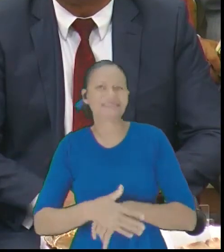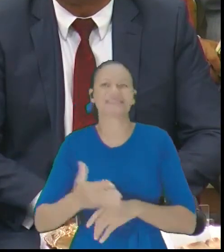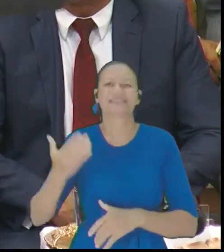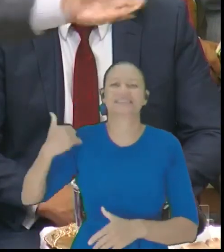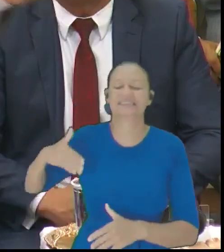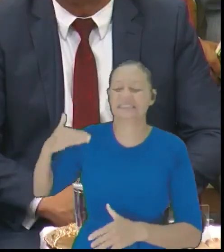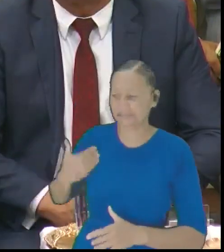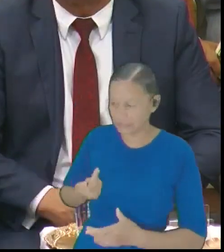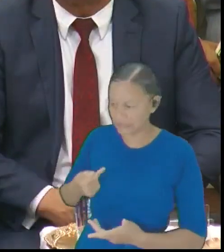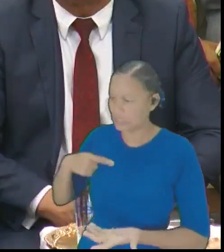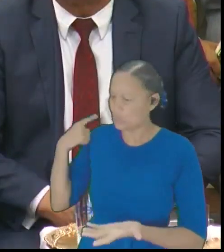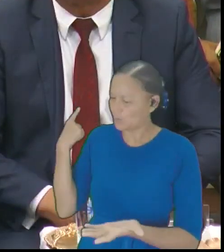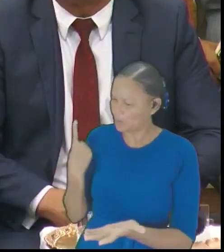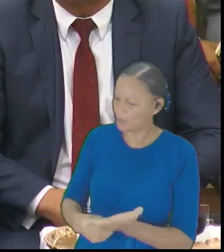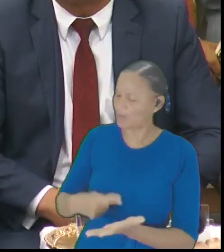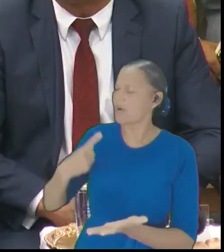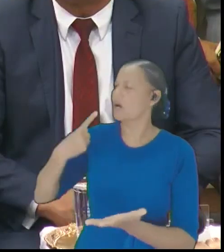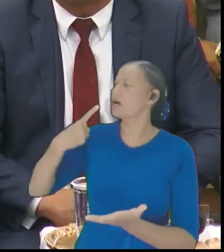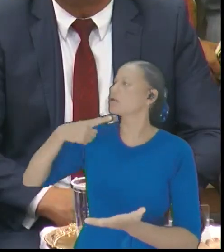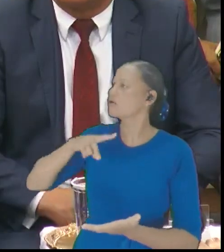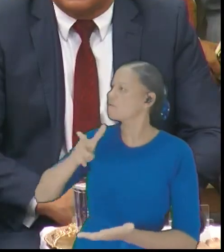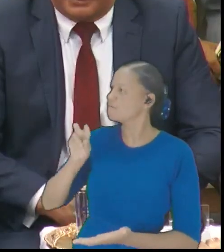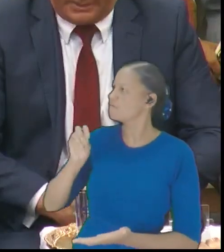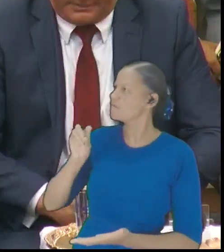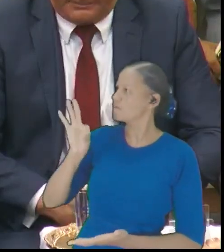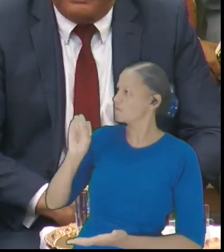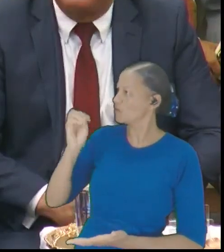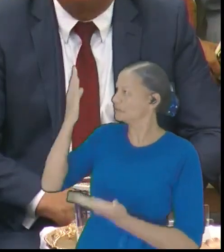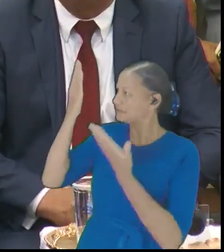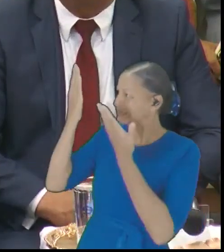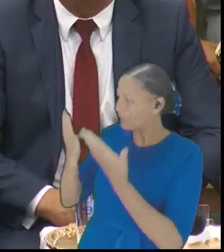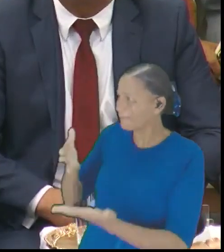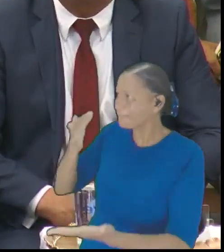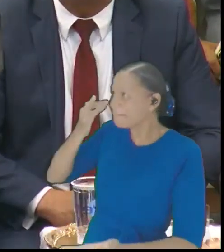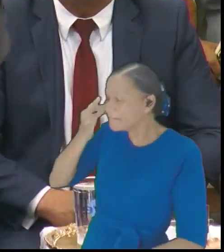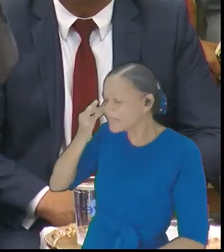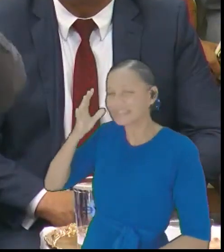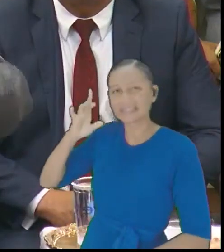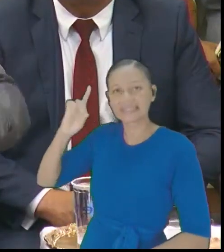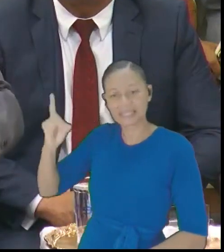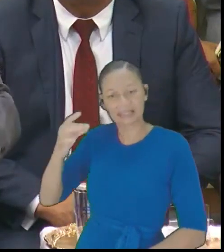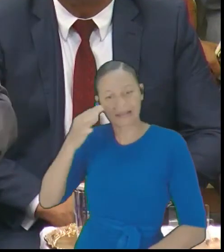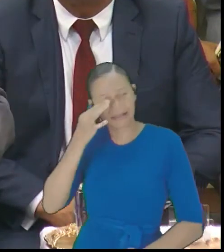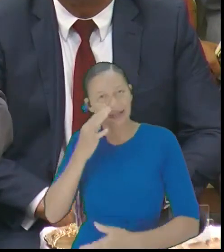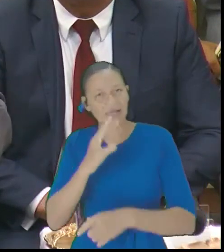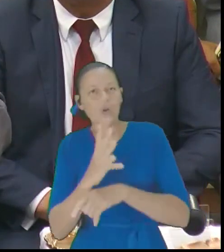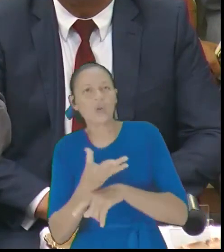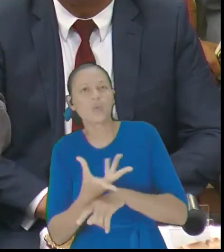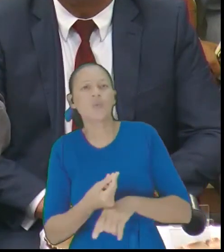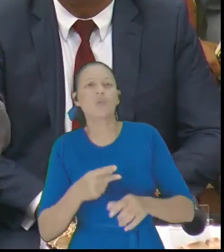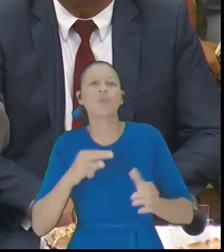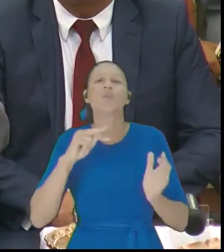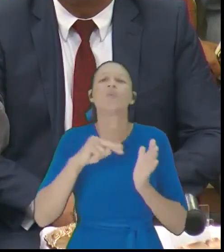eu renovei um voto diante de Deus, diante da igreja. O que é isso?